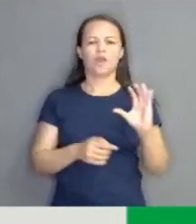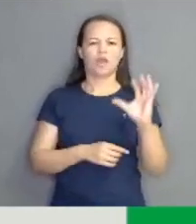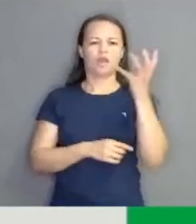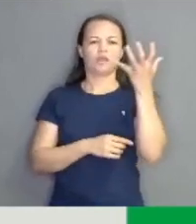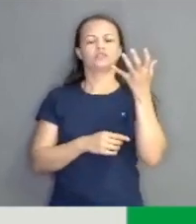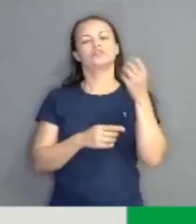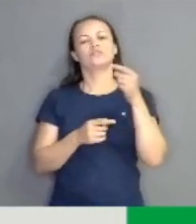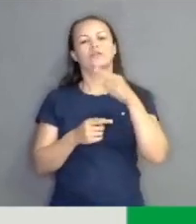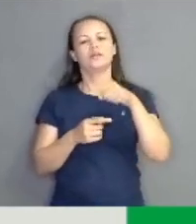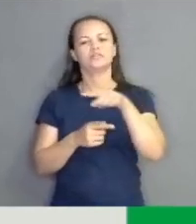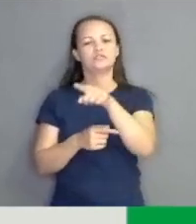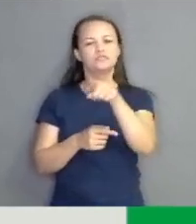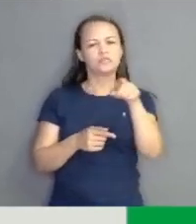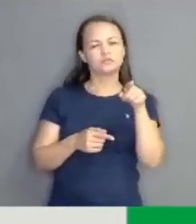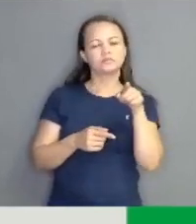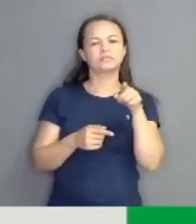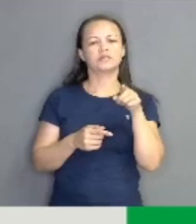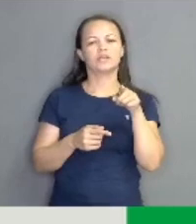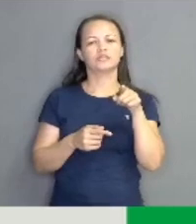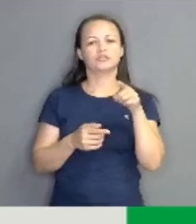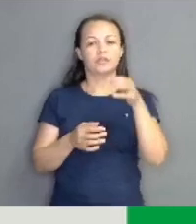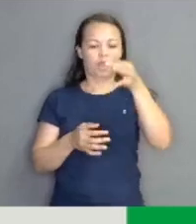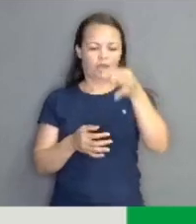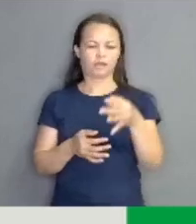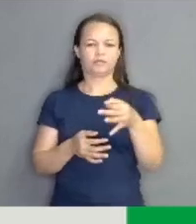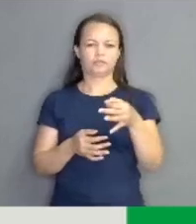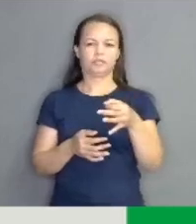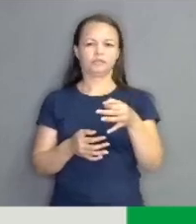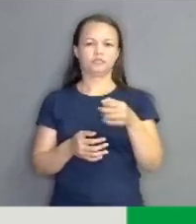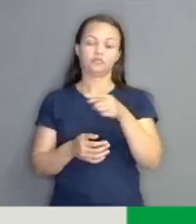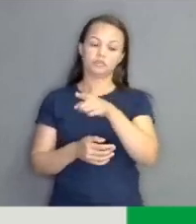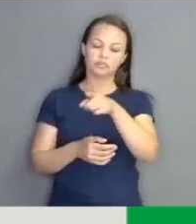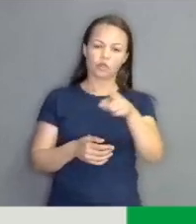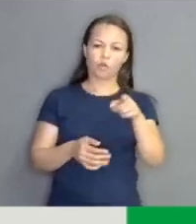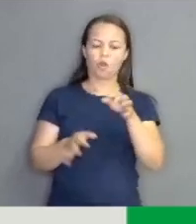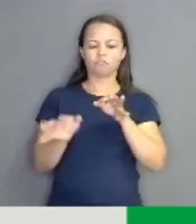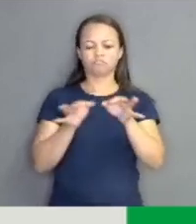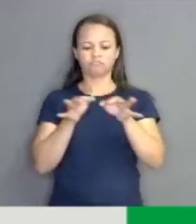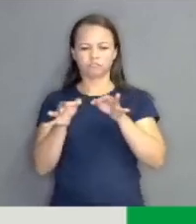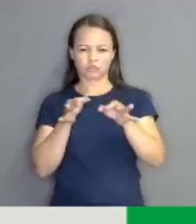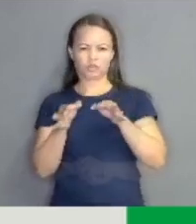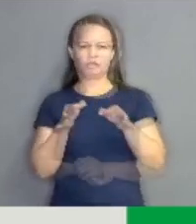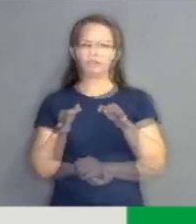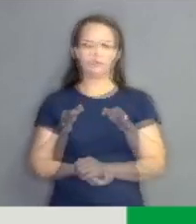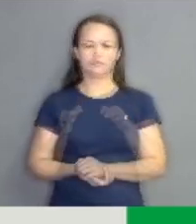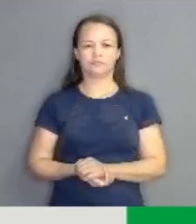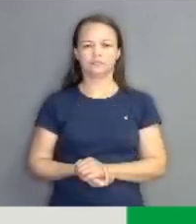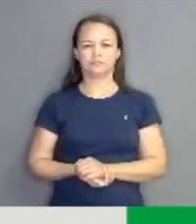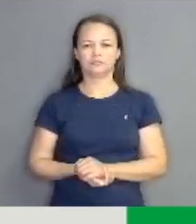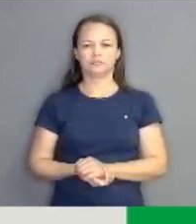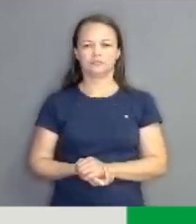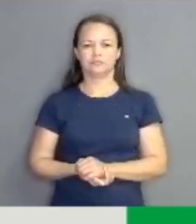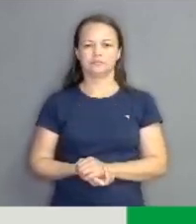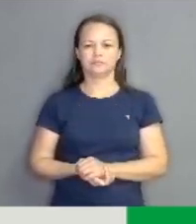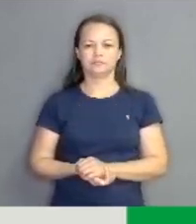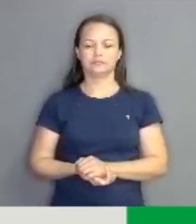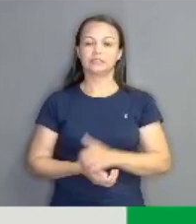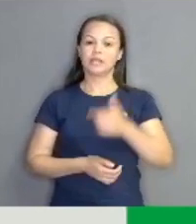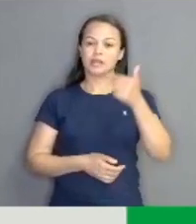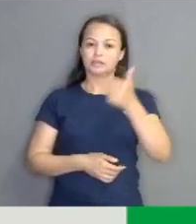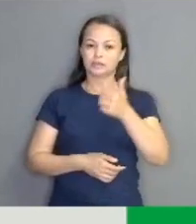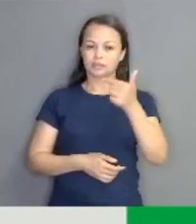resolver e ver se vocês acertaram, né? E ver se vocês organizaram aí e acertaram. Segunda